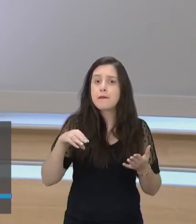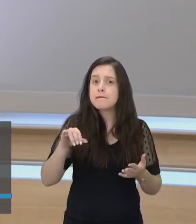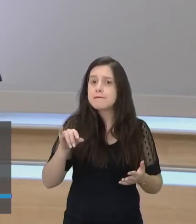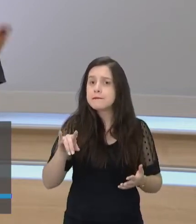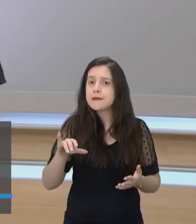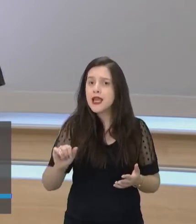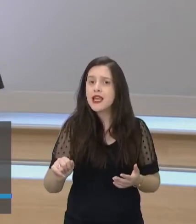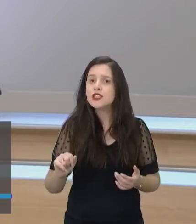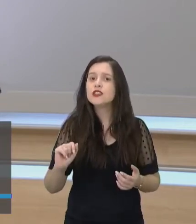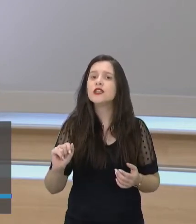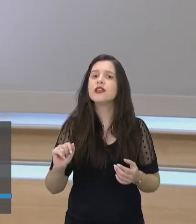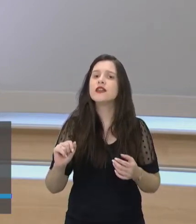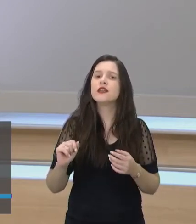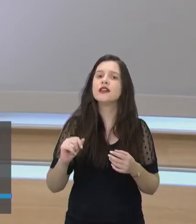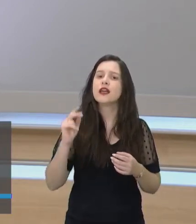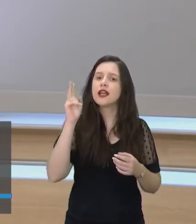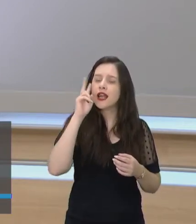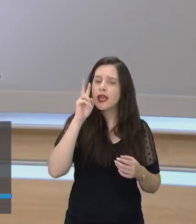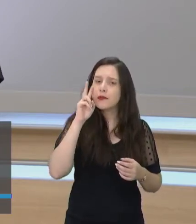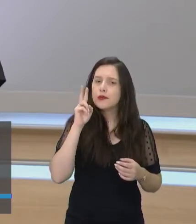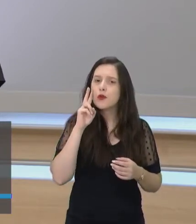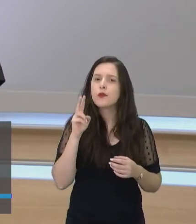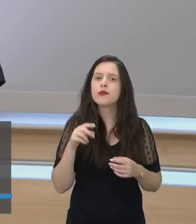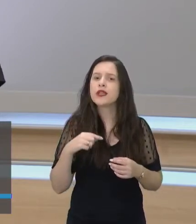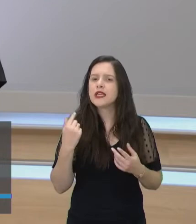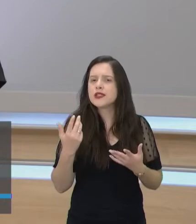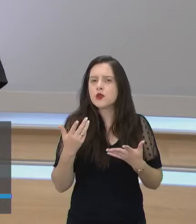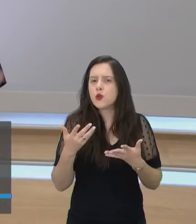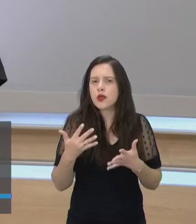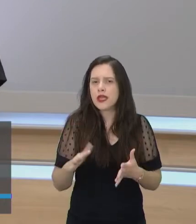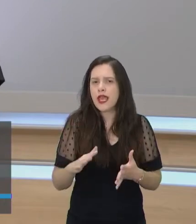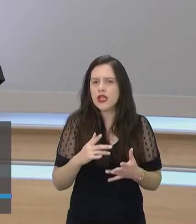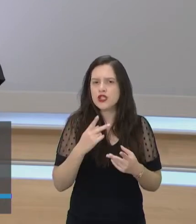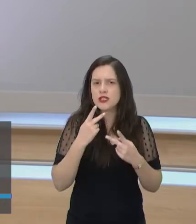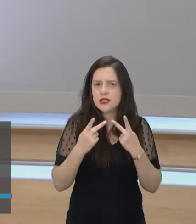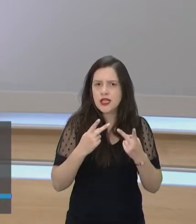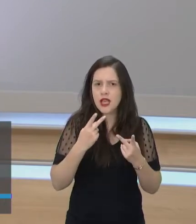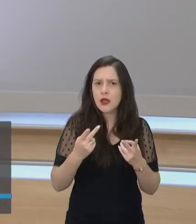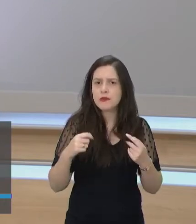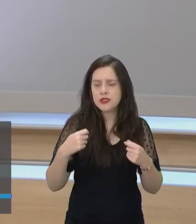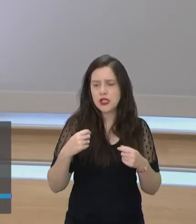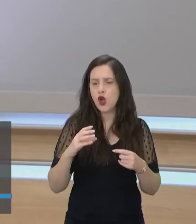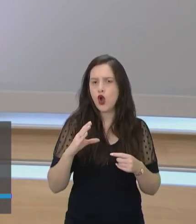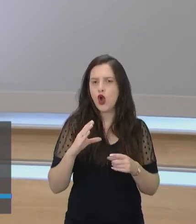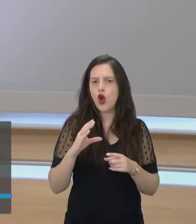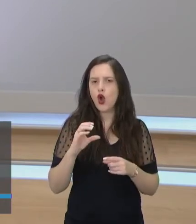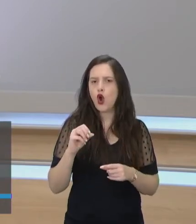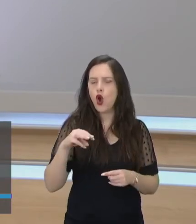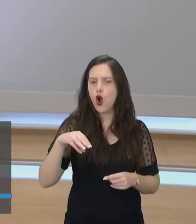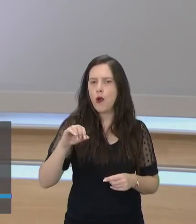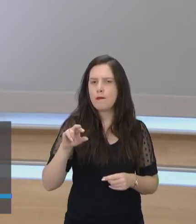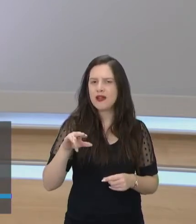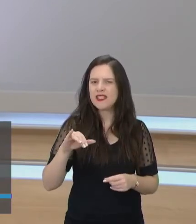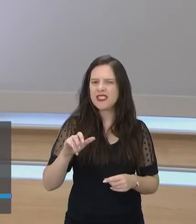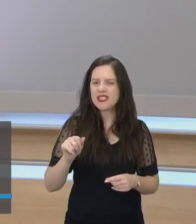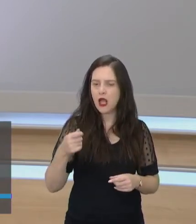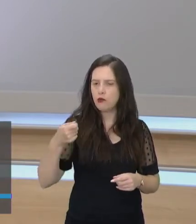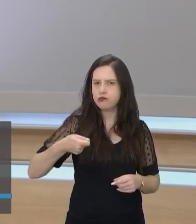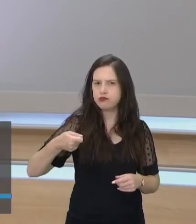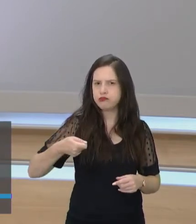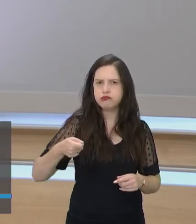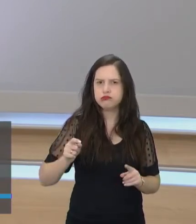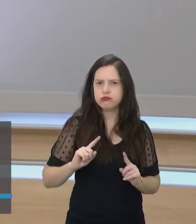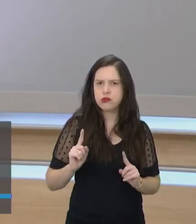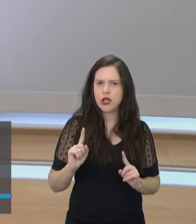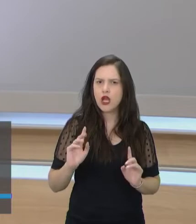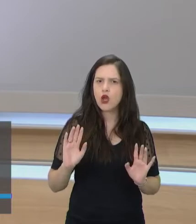o Gabriel, né, bem lembrou, isso não quer dizer que seja um número ideal ou que seja um número positivo, mas assim, esse 1